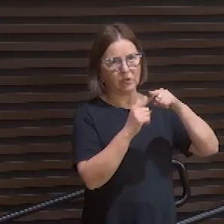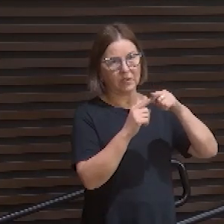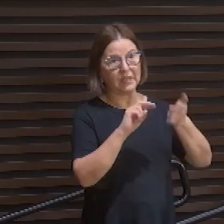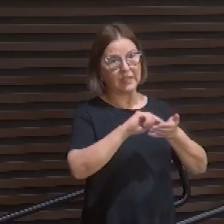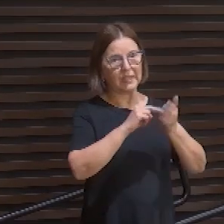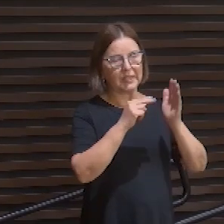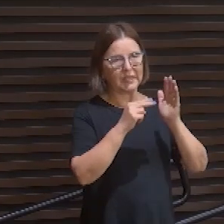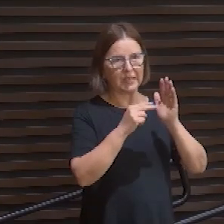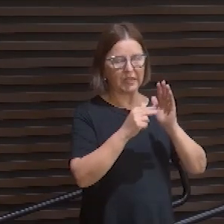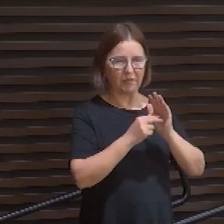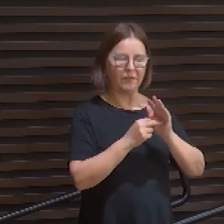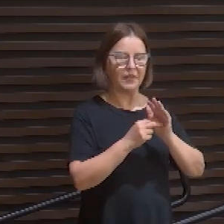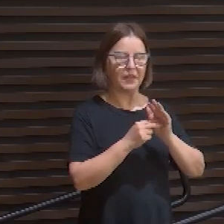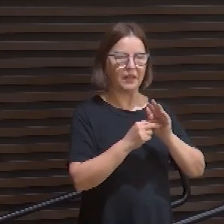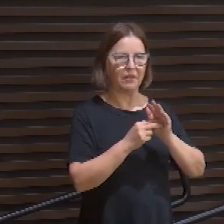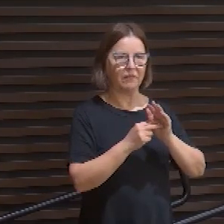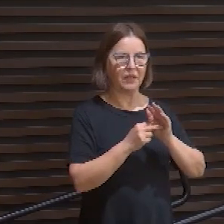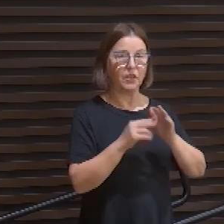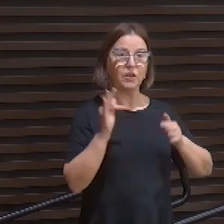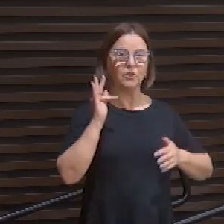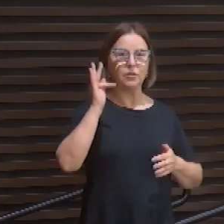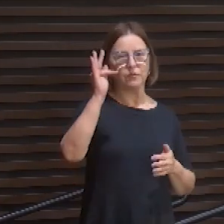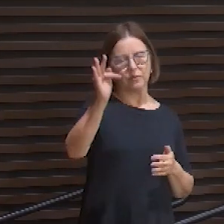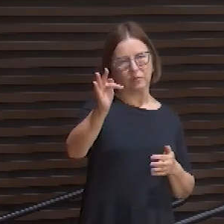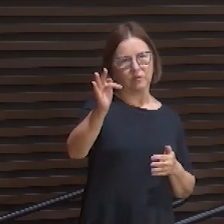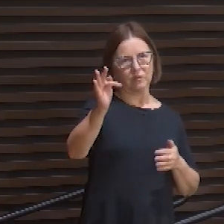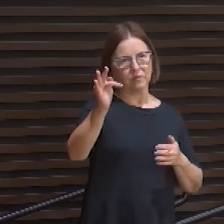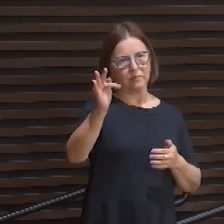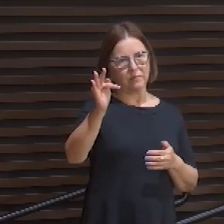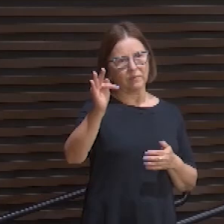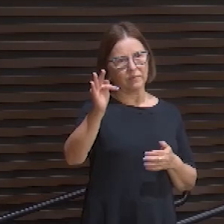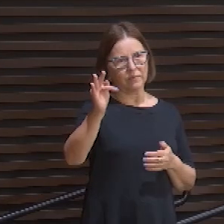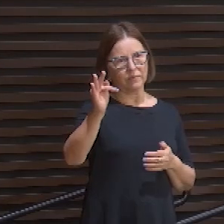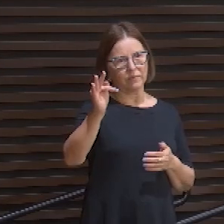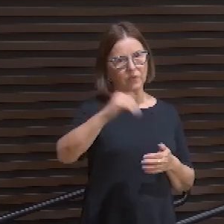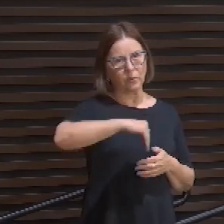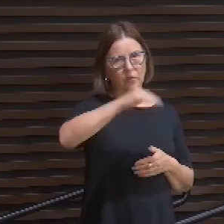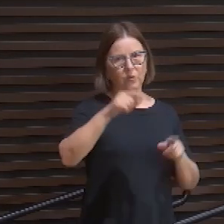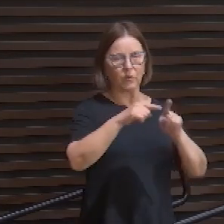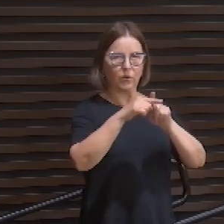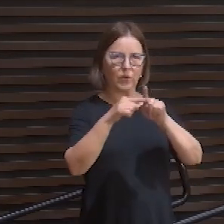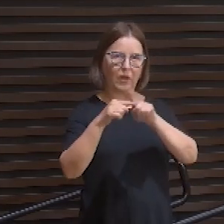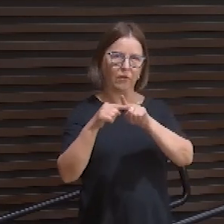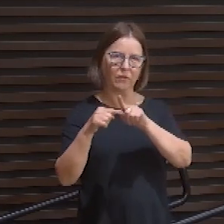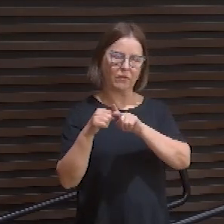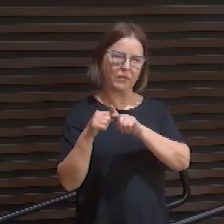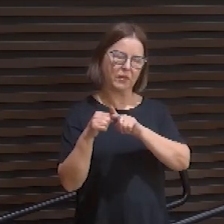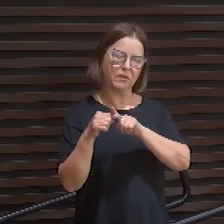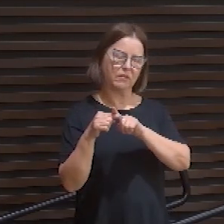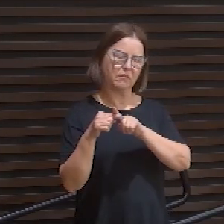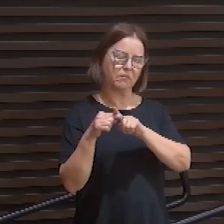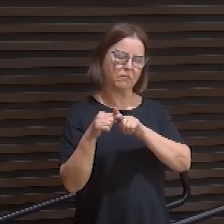para aquele dia, quando o Calvário foi